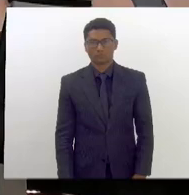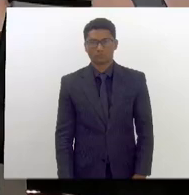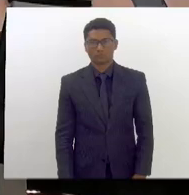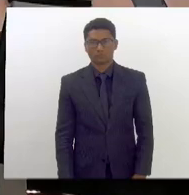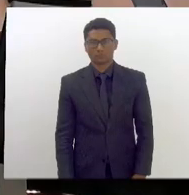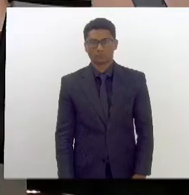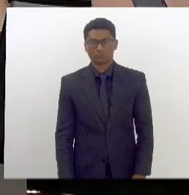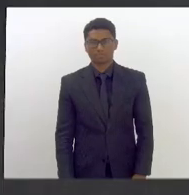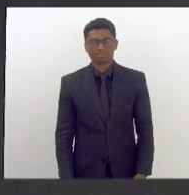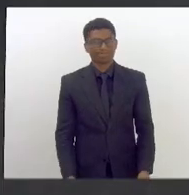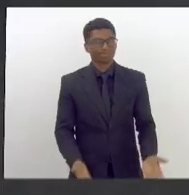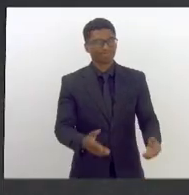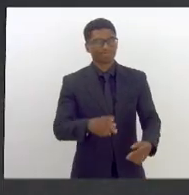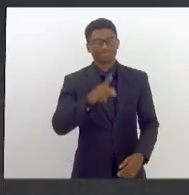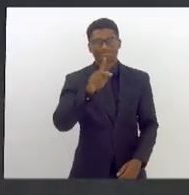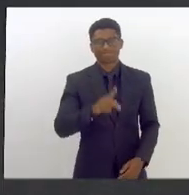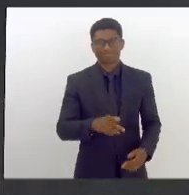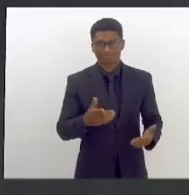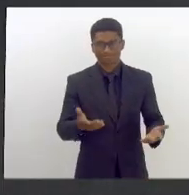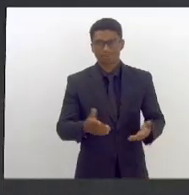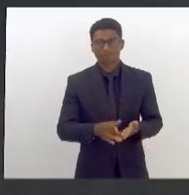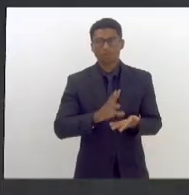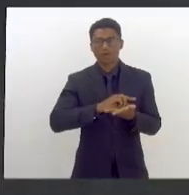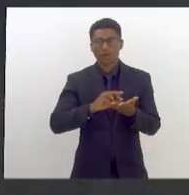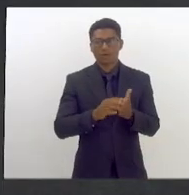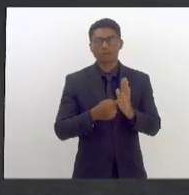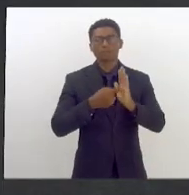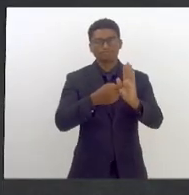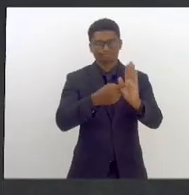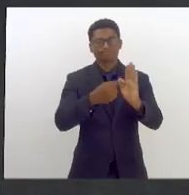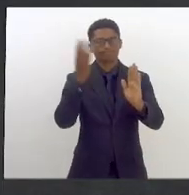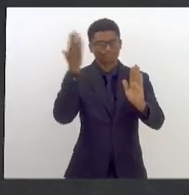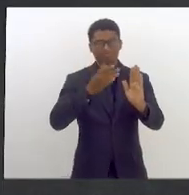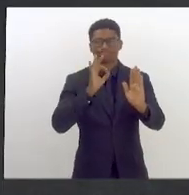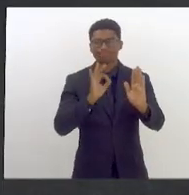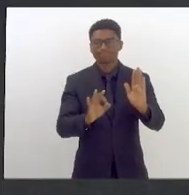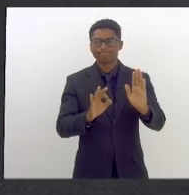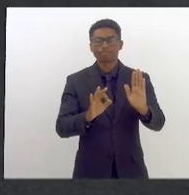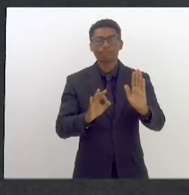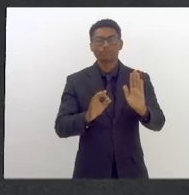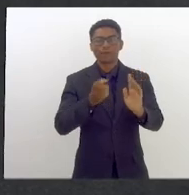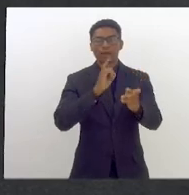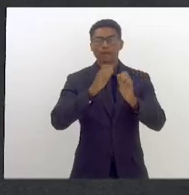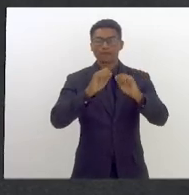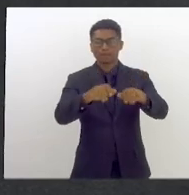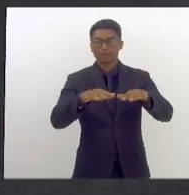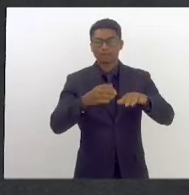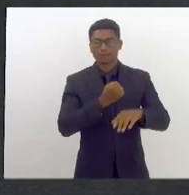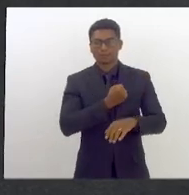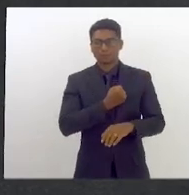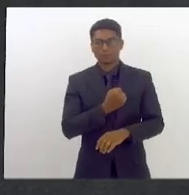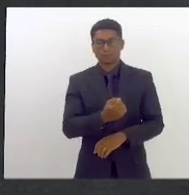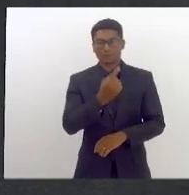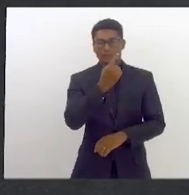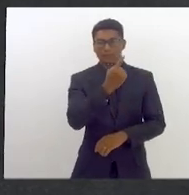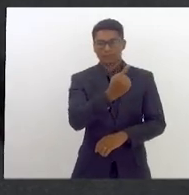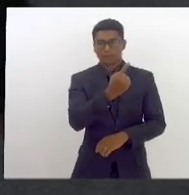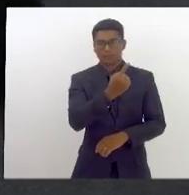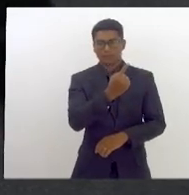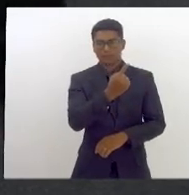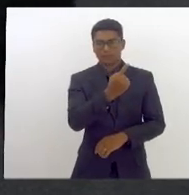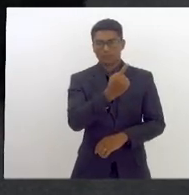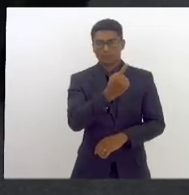senhora Presidente a ata reflete com exatidão o ocorrido na centésima décima nona